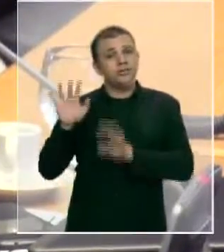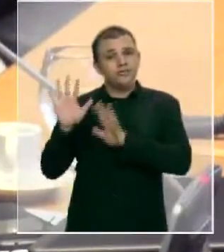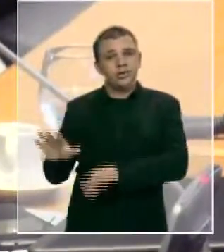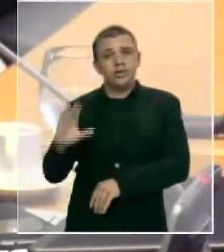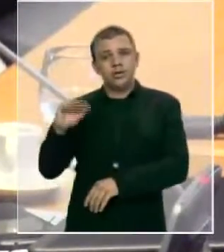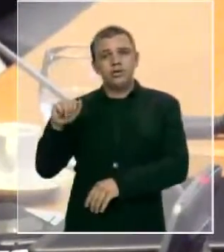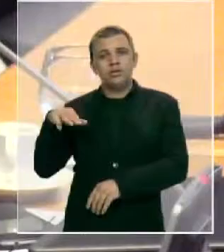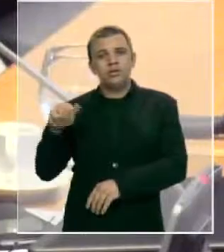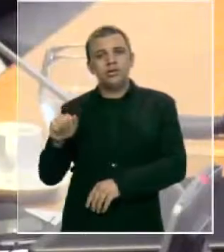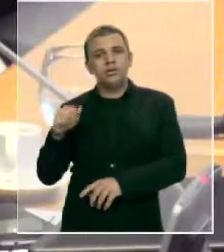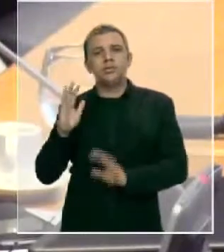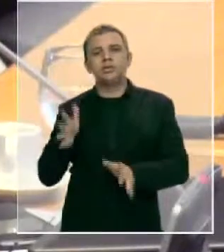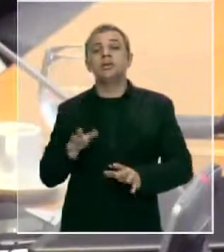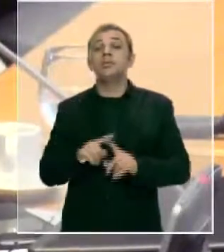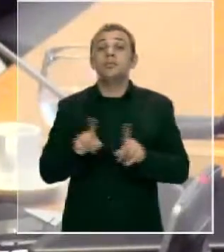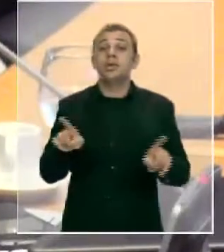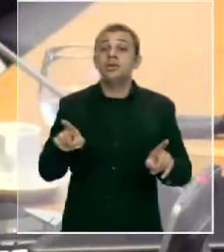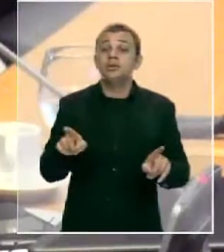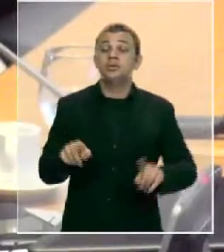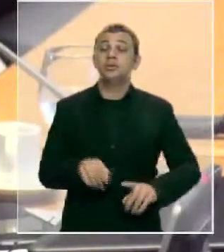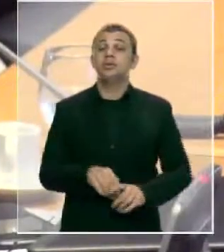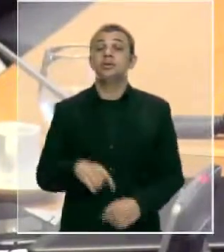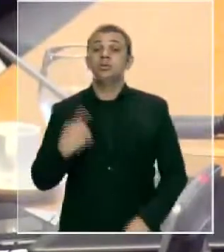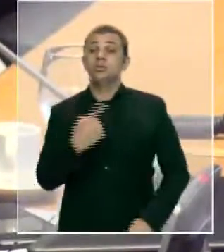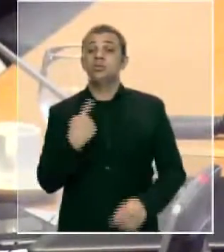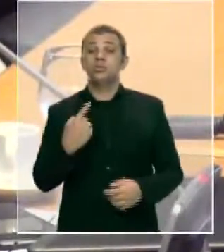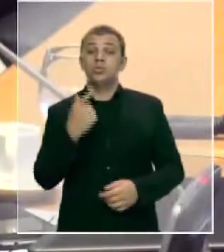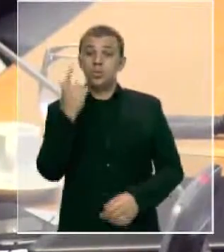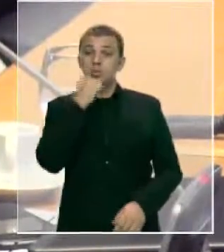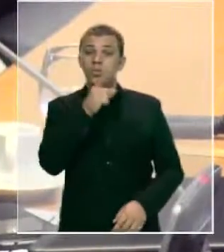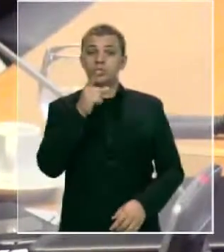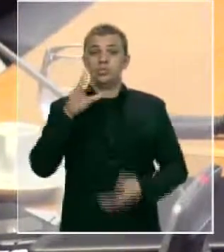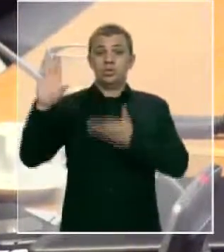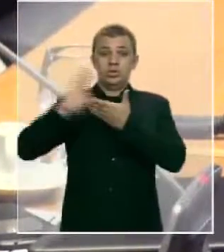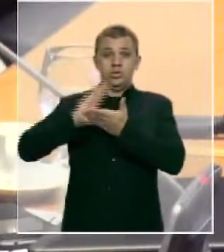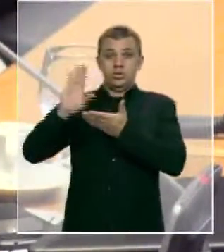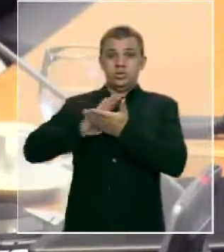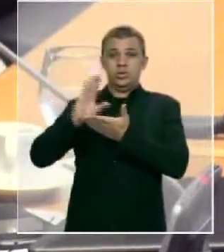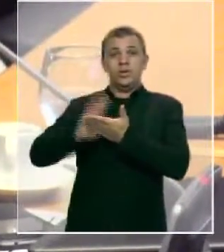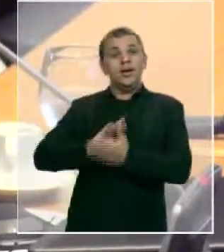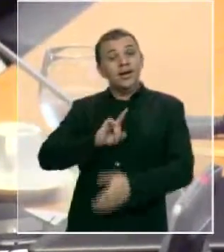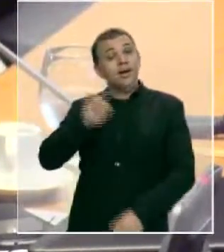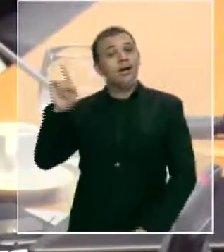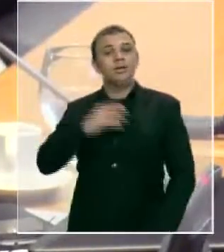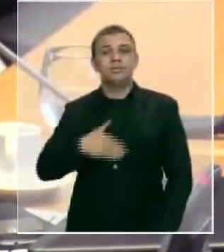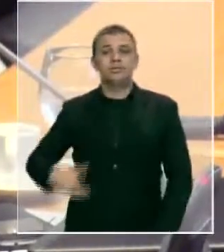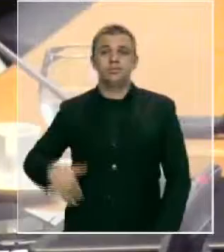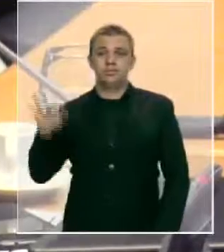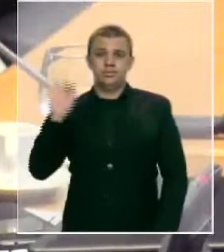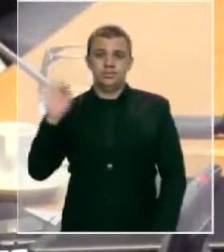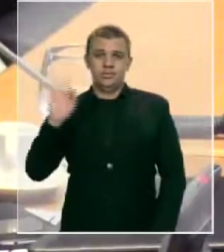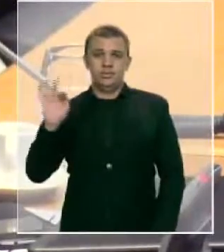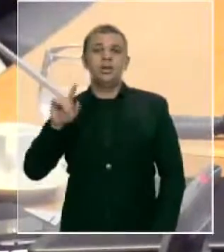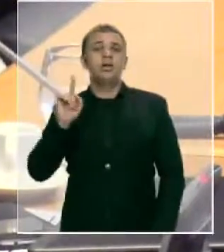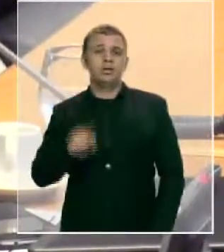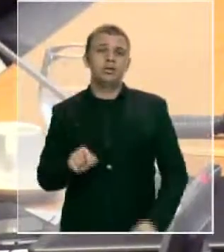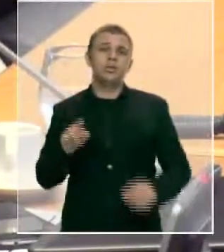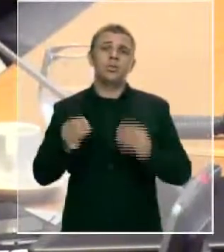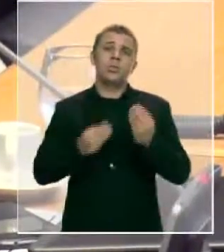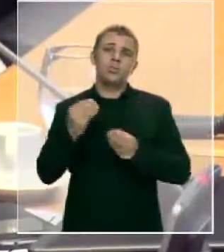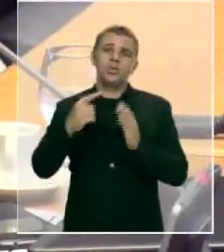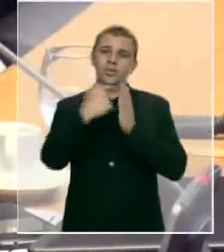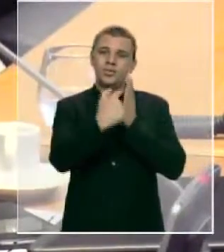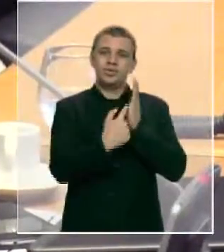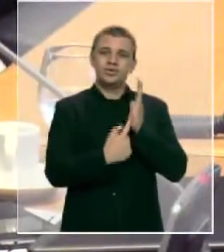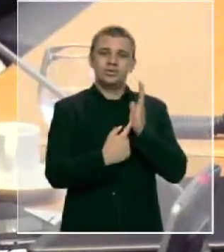investimentos, deputado Marco Aurélio, no governo federal. Essa é a política de saneamento no Brasil. Você precisa ter projetos. Primeiro,